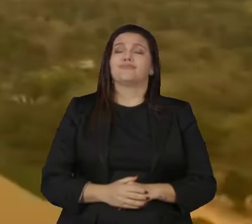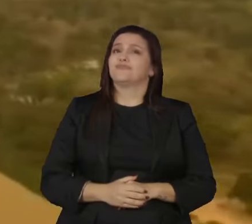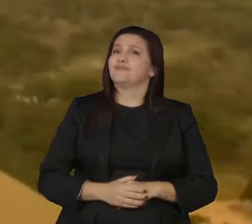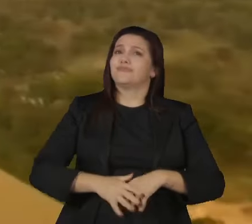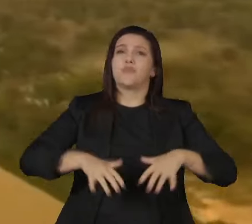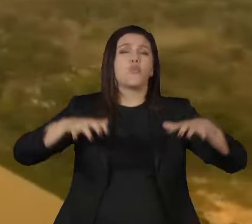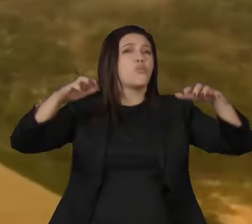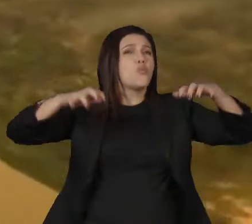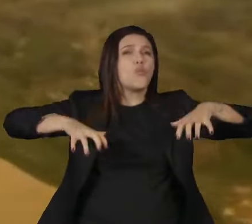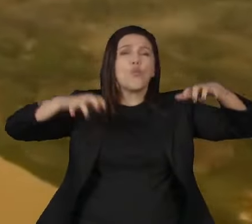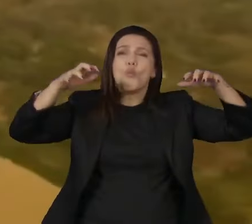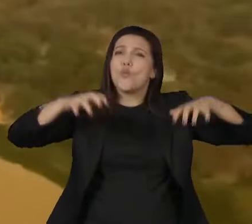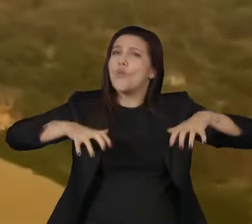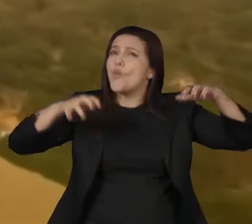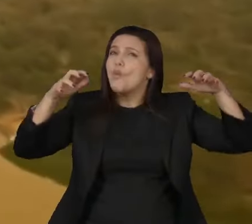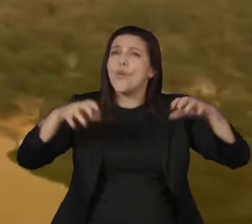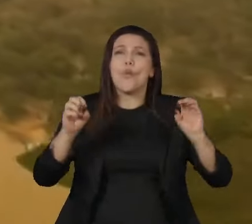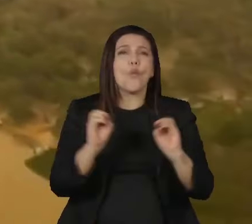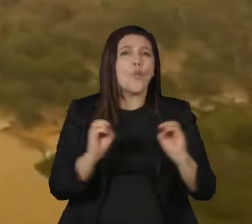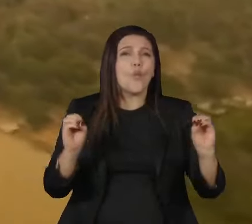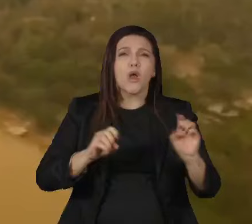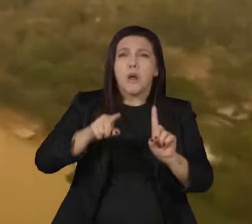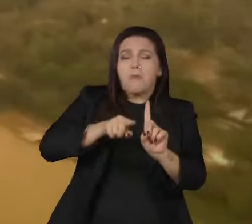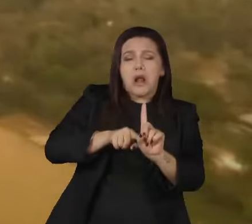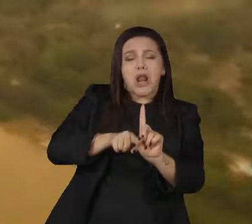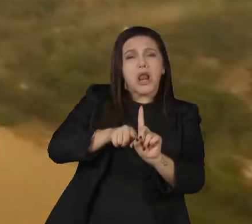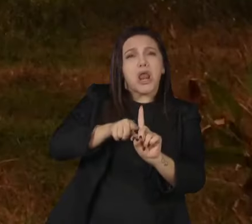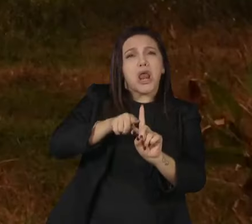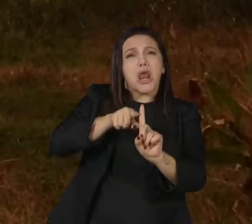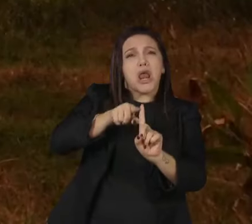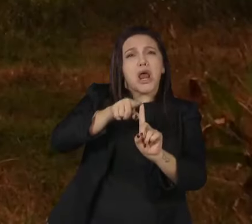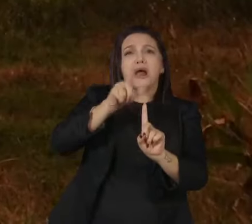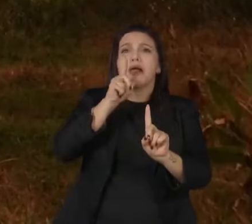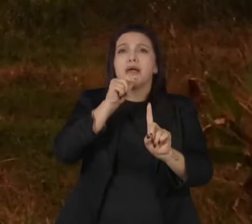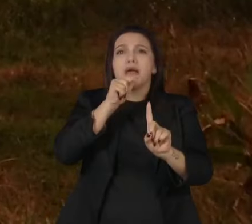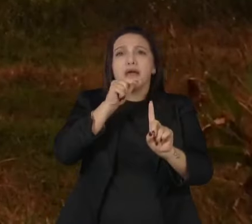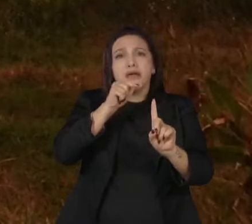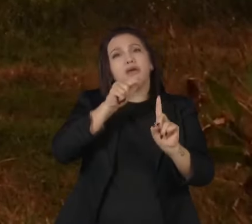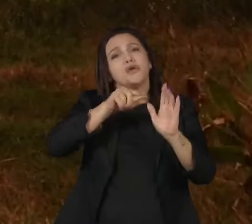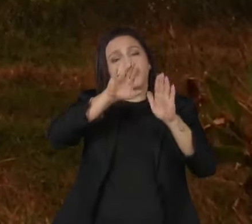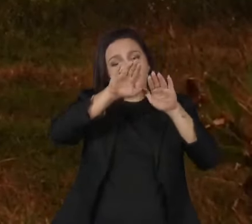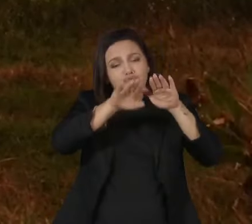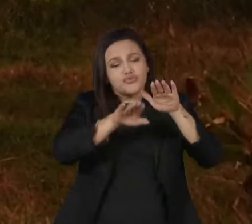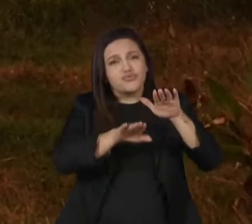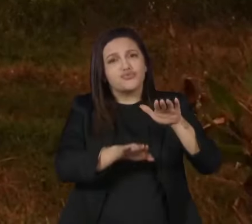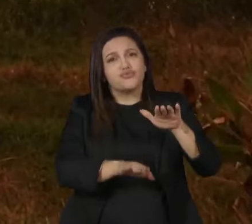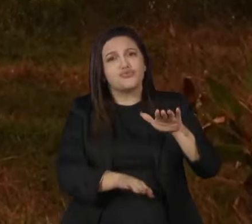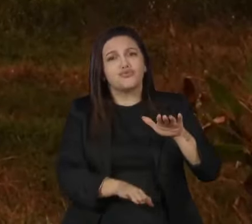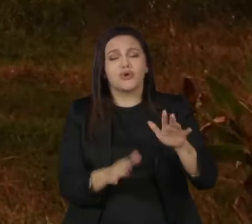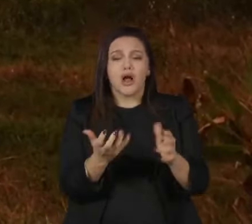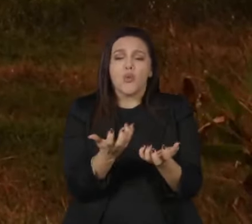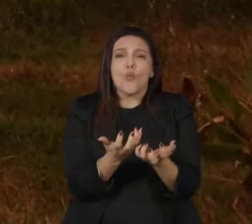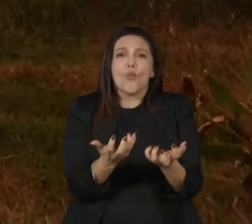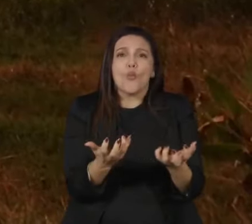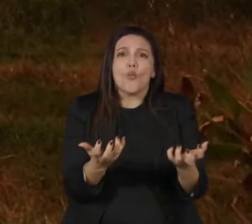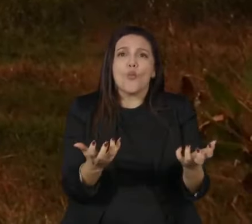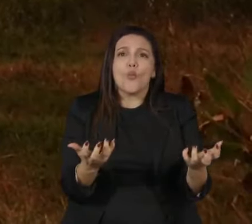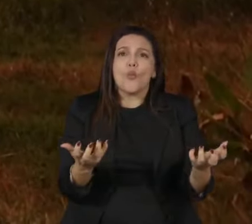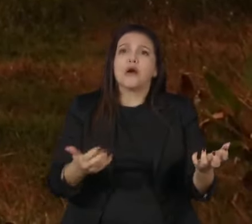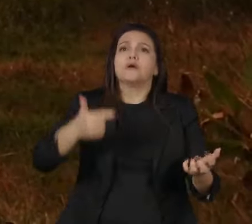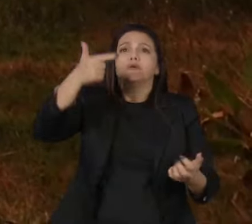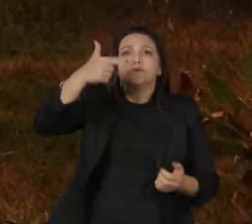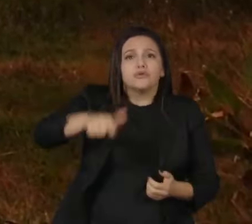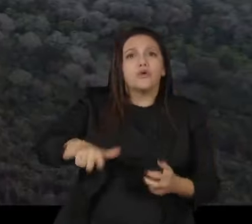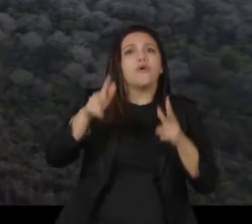chuvas as altas temperaturas e o baixo nível dos rios desta estação seca repetem o que foi observado